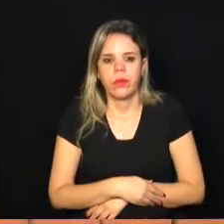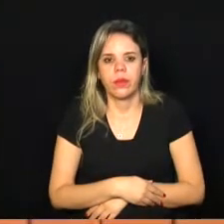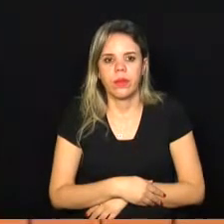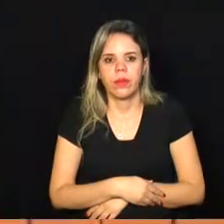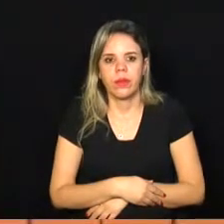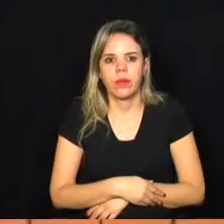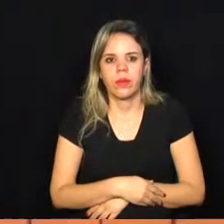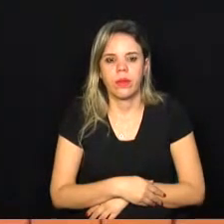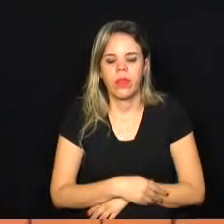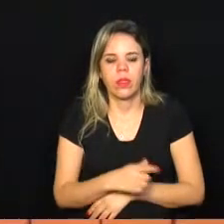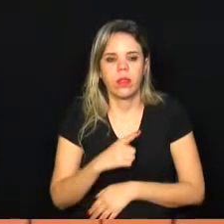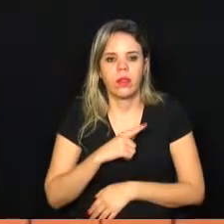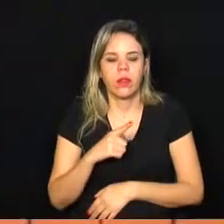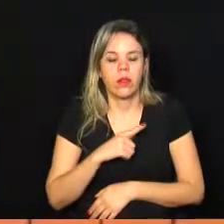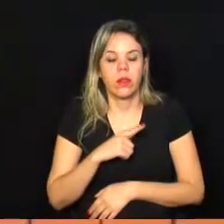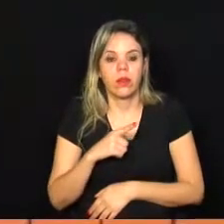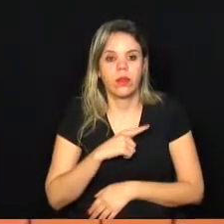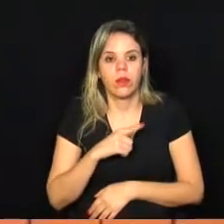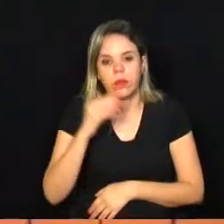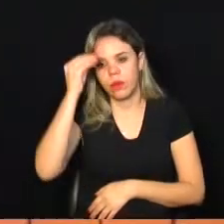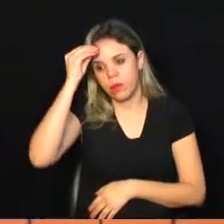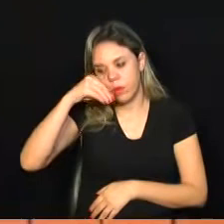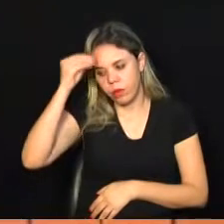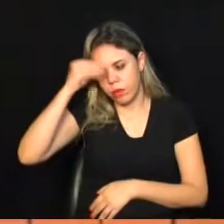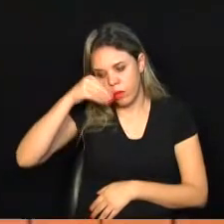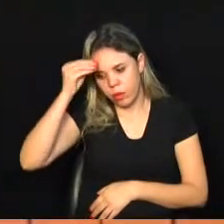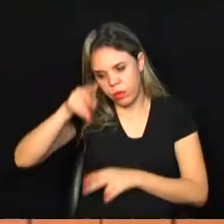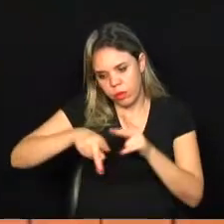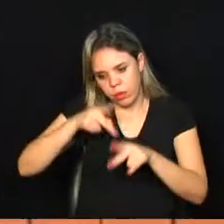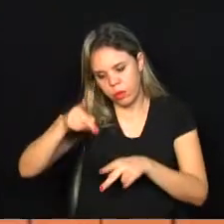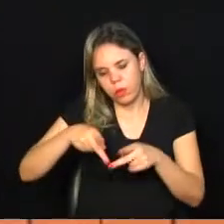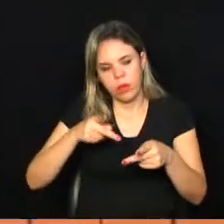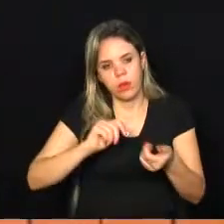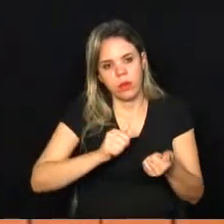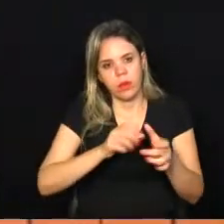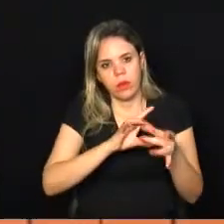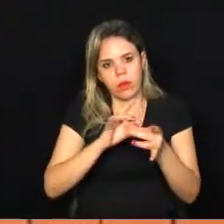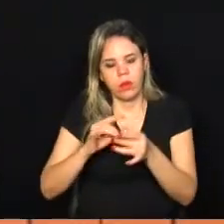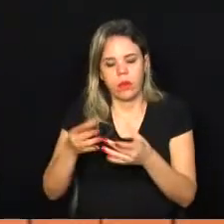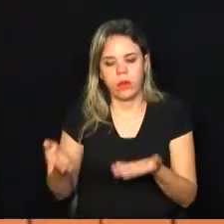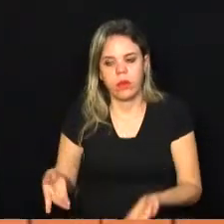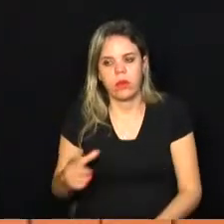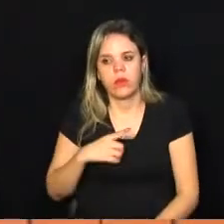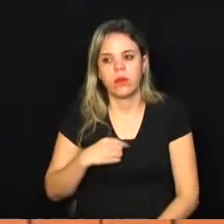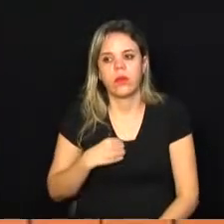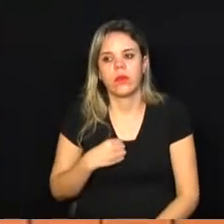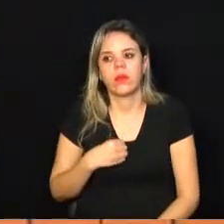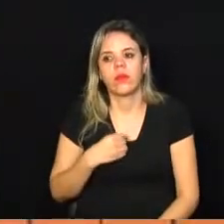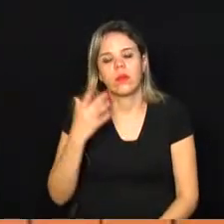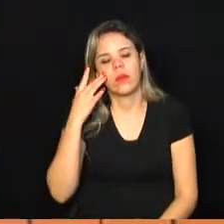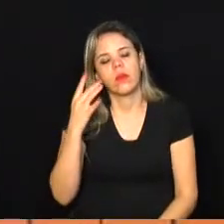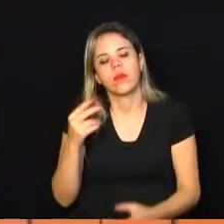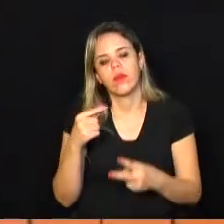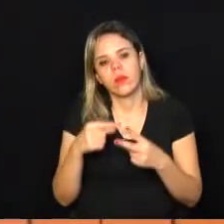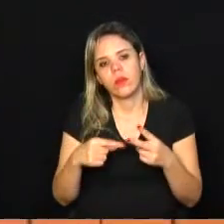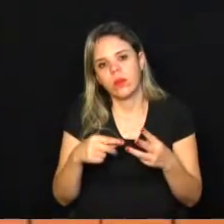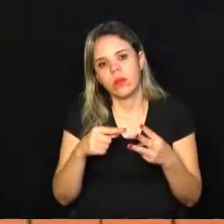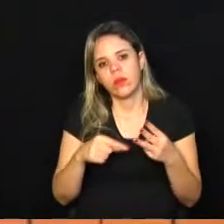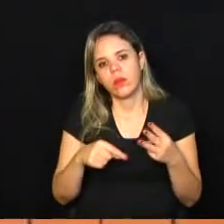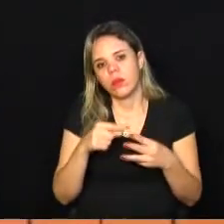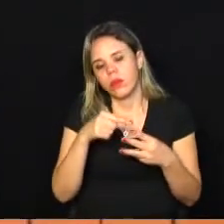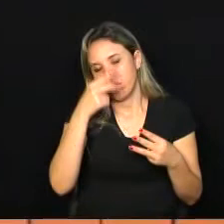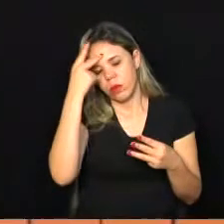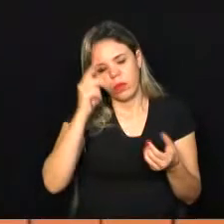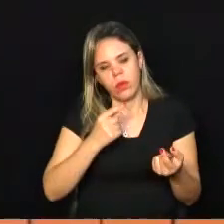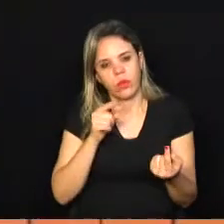Larissa, a gente teve mais algumas desistências de atletas nos Jogos Olímpicos, como a Sha'Carri Richardson, do